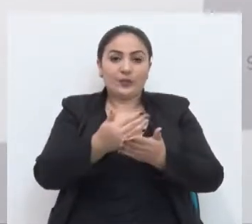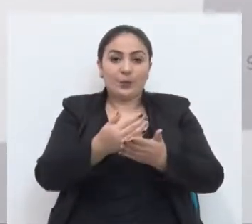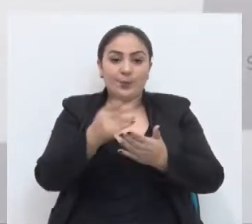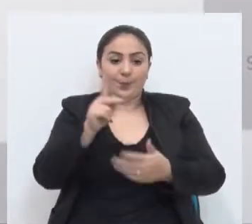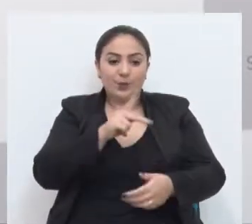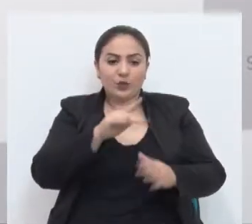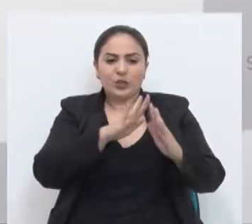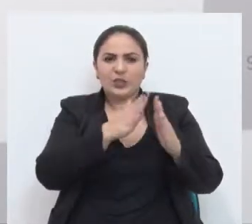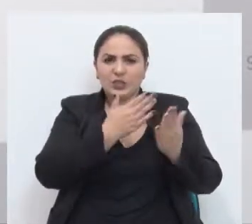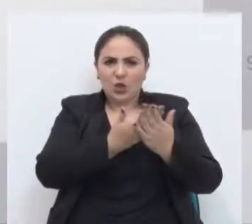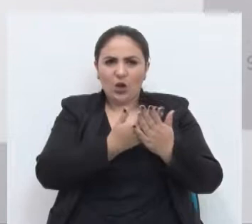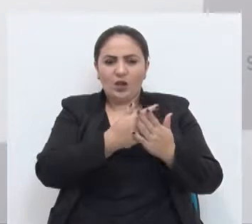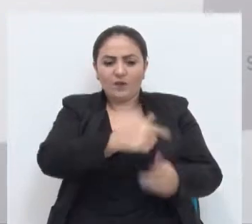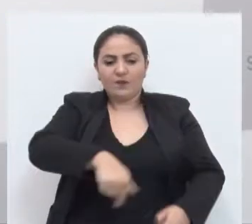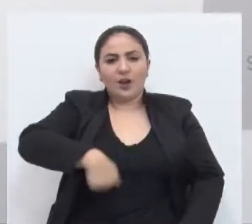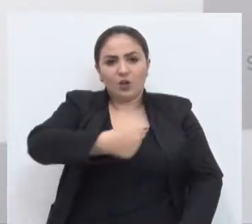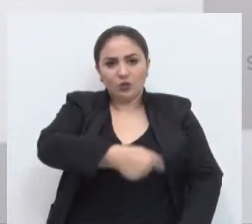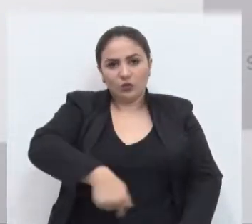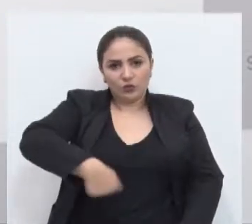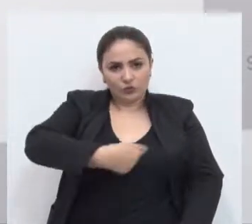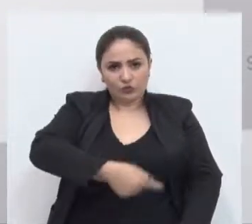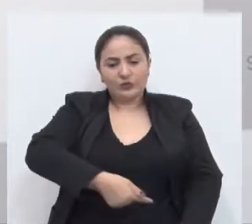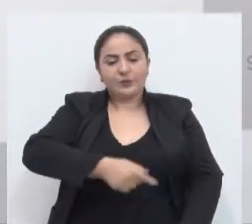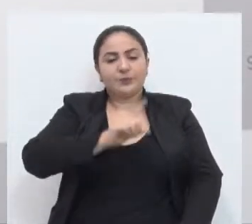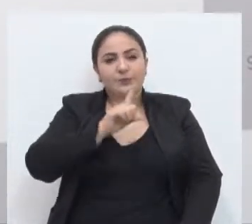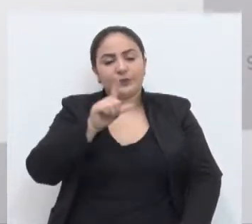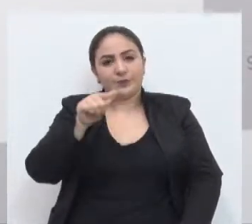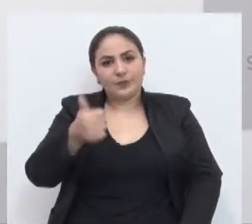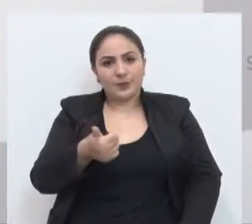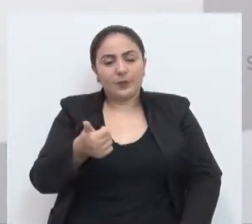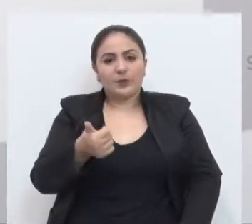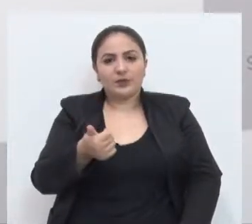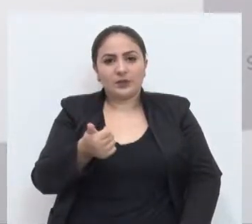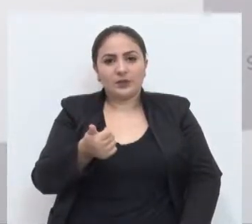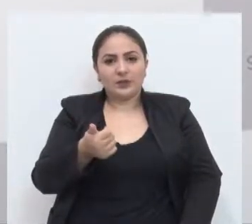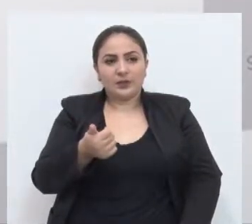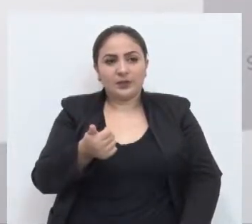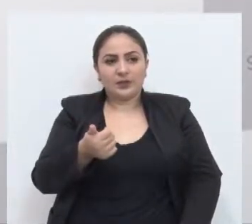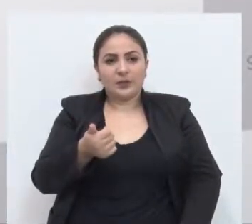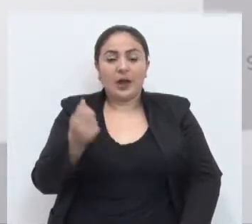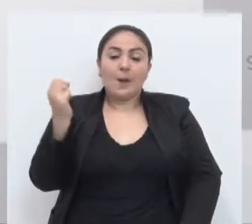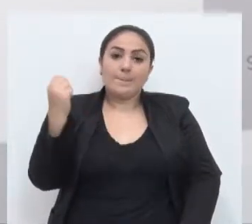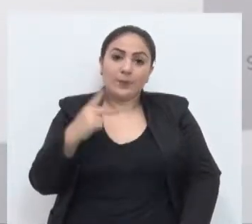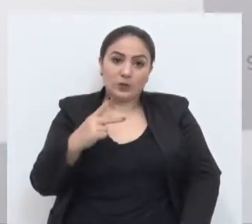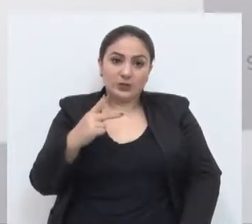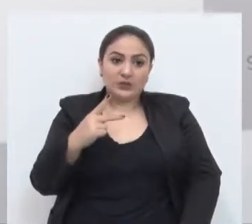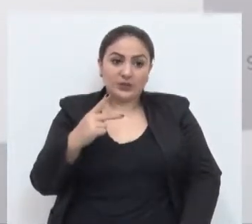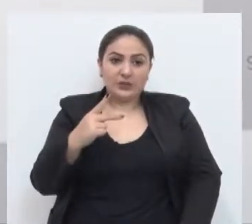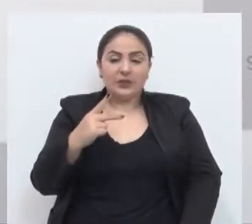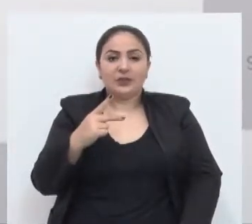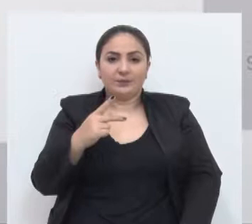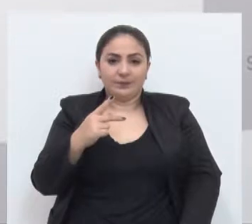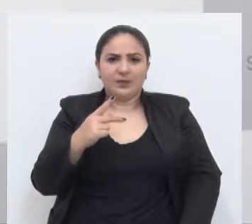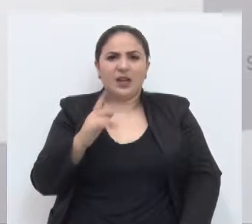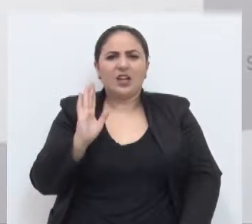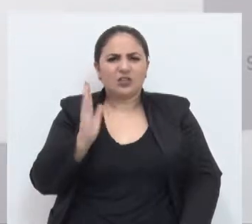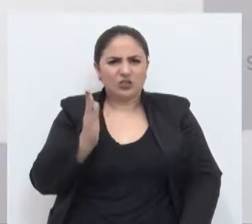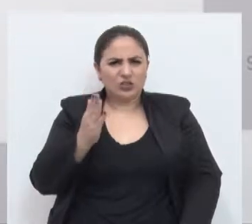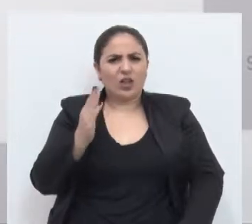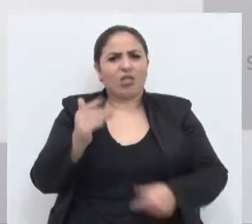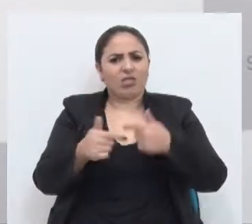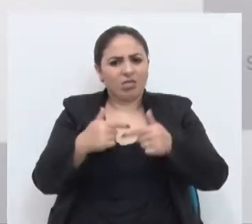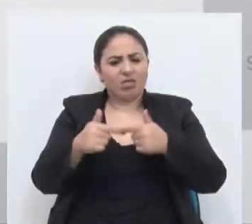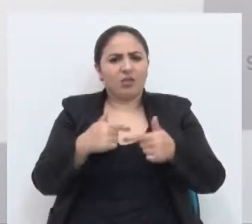como professor em colégios, Fagundes dos Reis, e depois que eu me aposentei, até mesmo quando estava